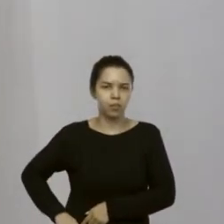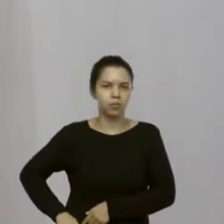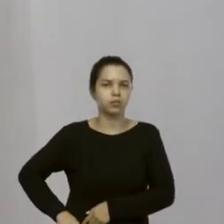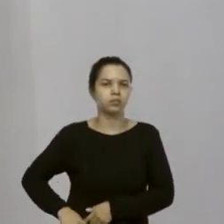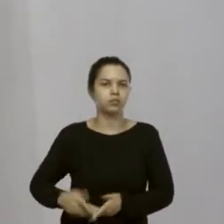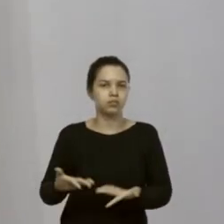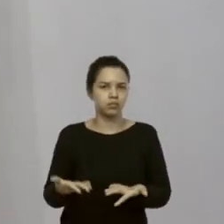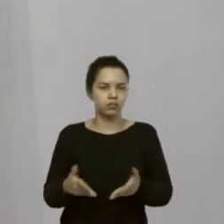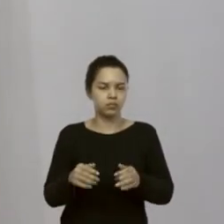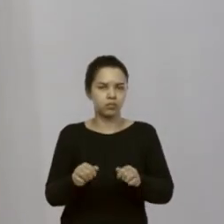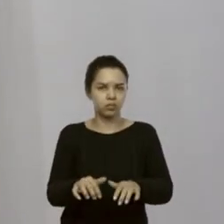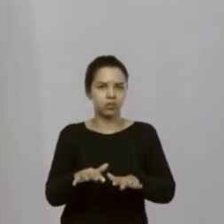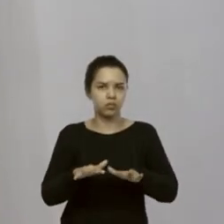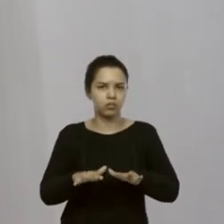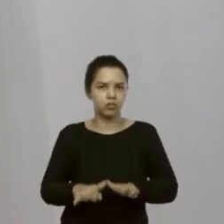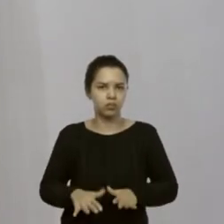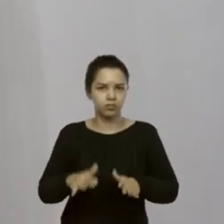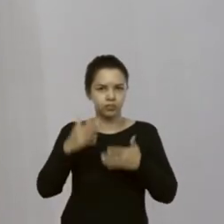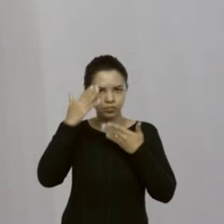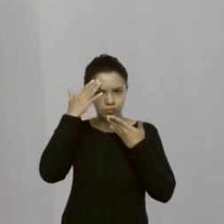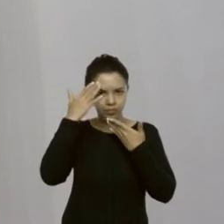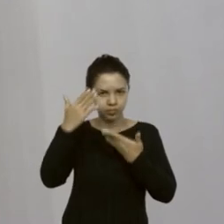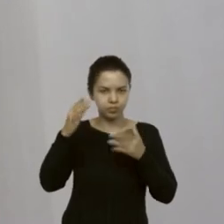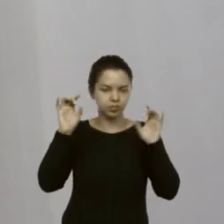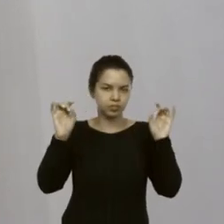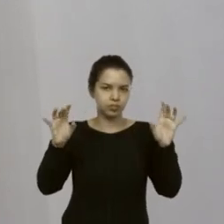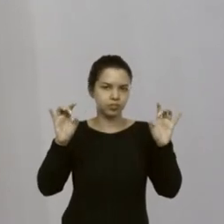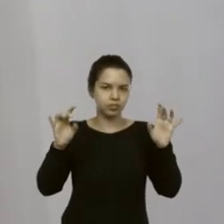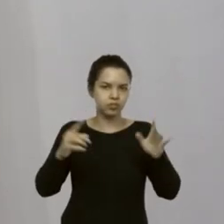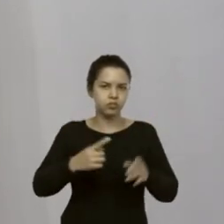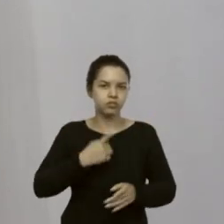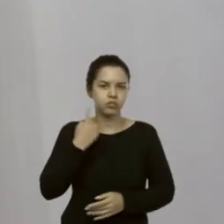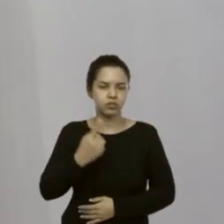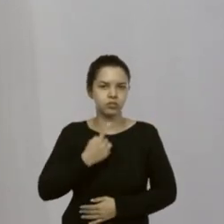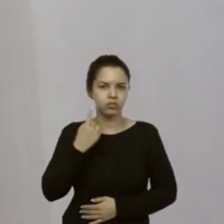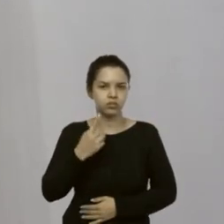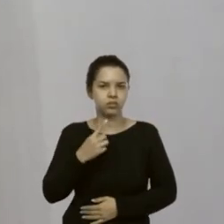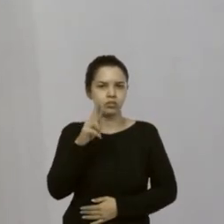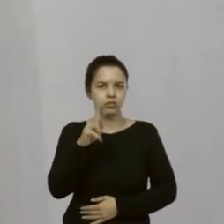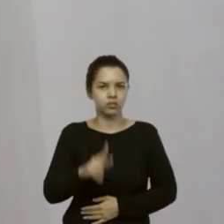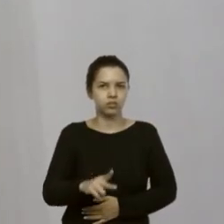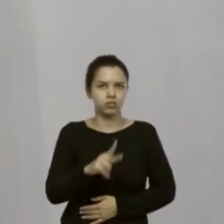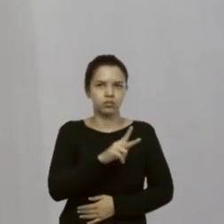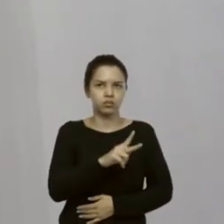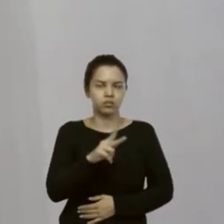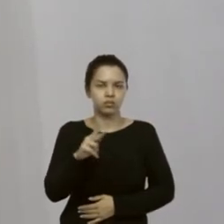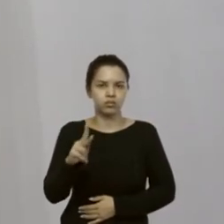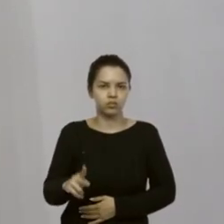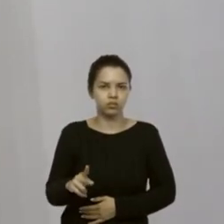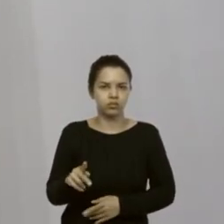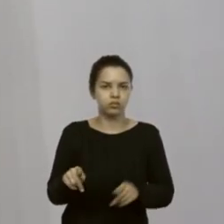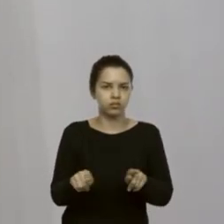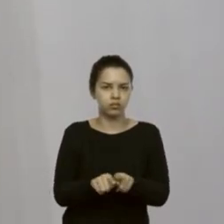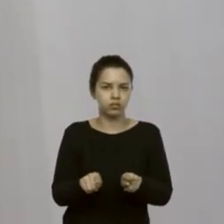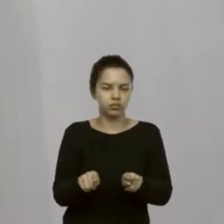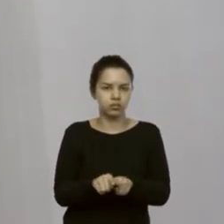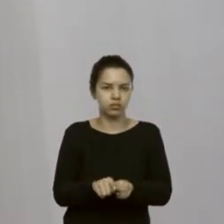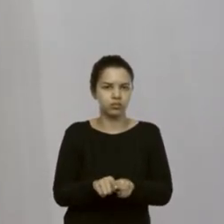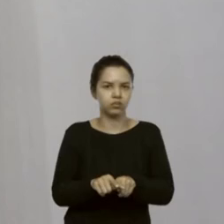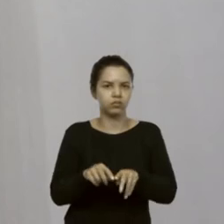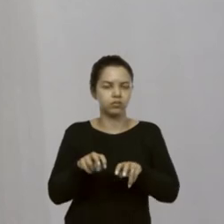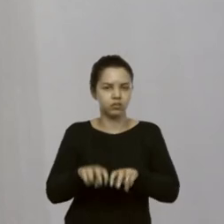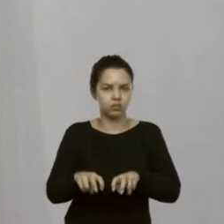obrigado pela oportunidade. O deputado Padre Pedro Baldiceira, também nesta